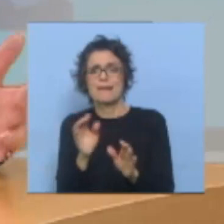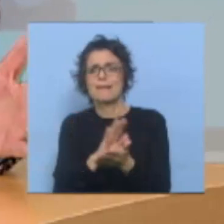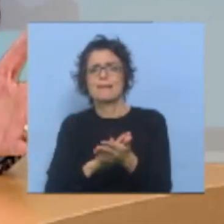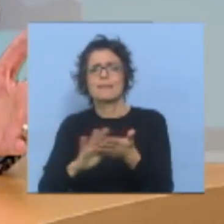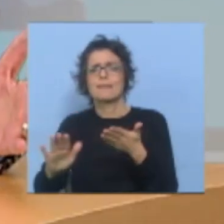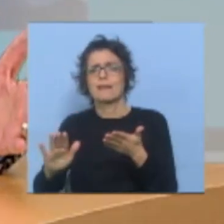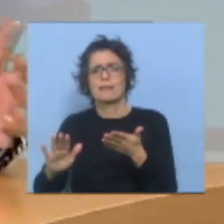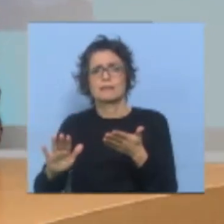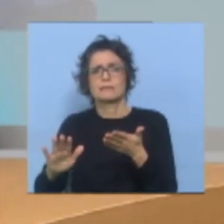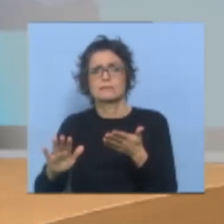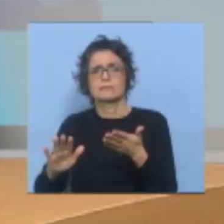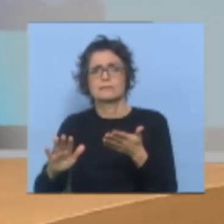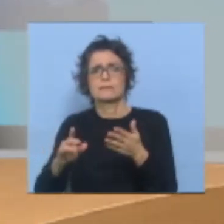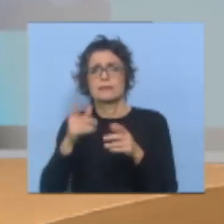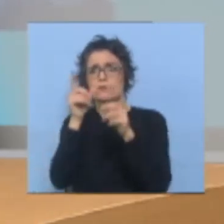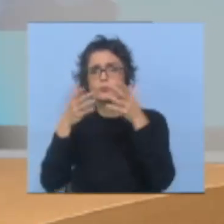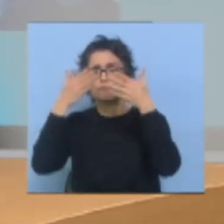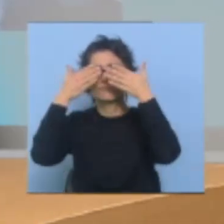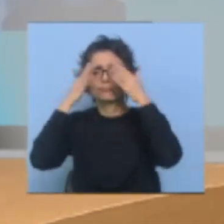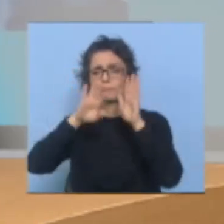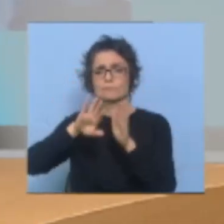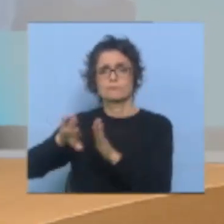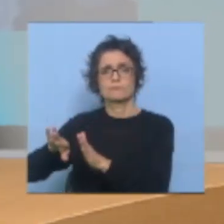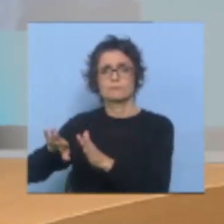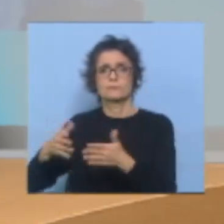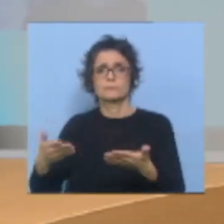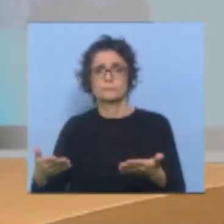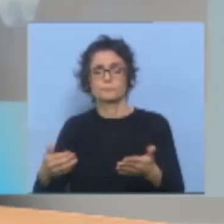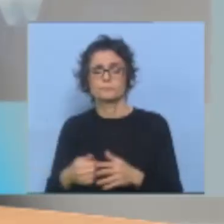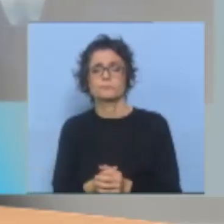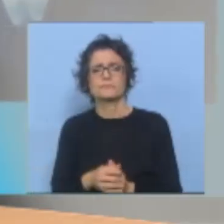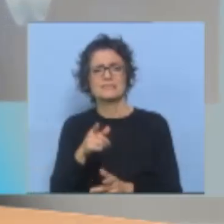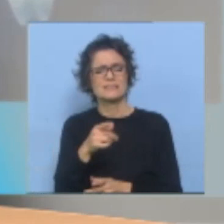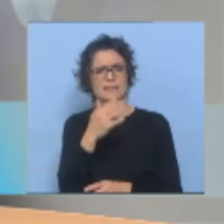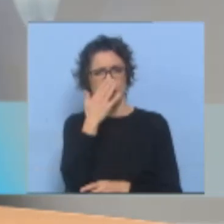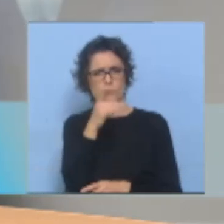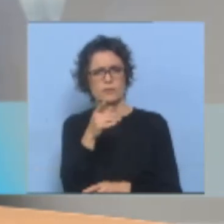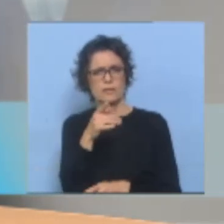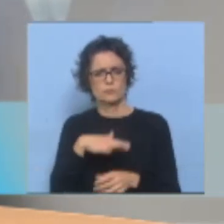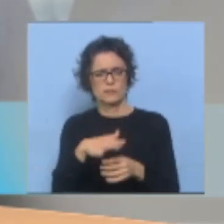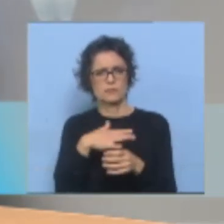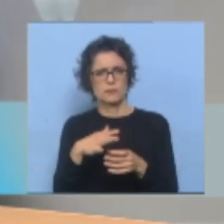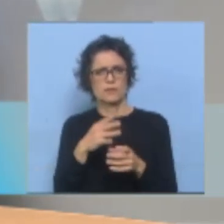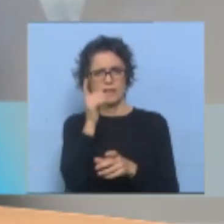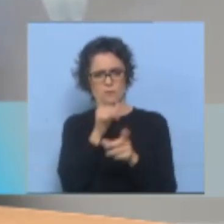Não passou nada, não é? Estamos a conduzir assim para uma situação em que as pessoas entram num estado e parece que